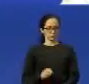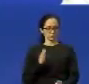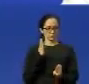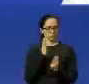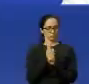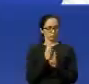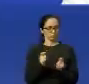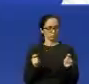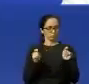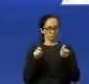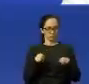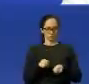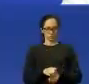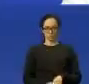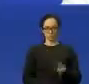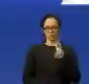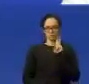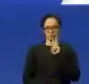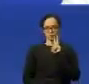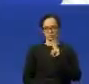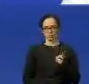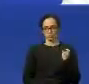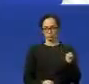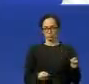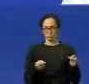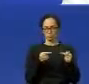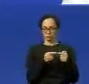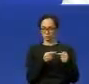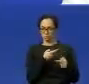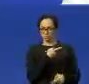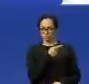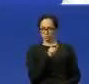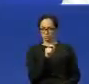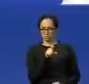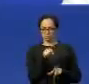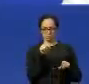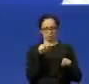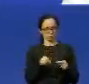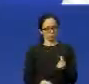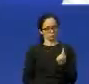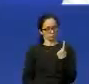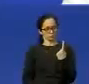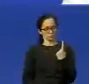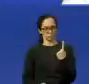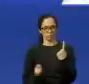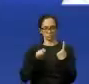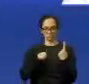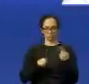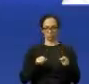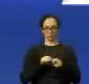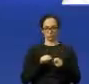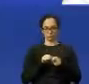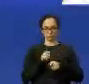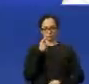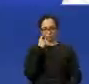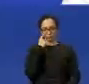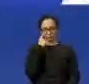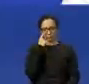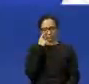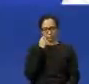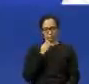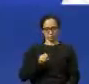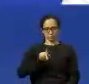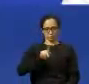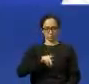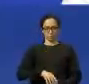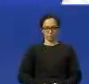encontrar um sinal verde com uma combinação de 10 semáforos escolhendo um. Então, ele tem essas 10 formas de encontrar